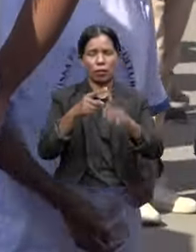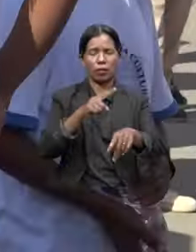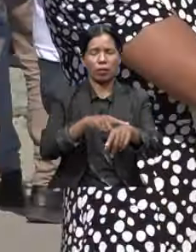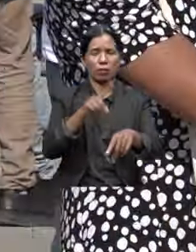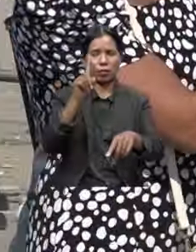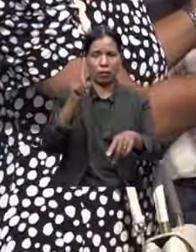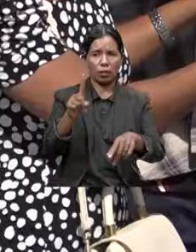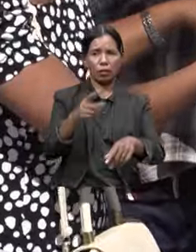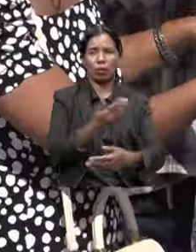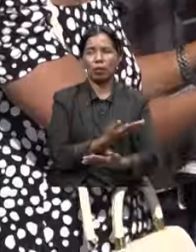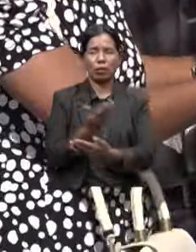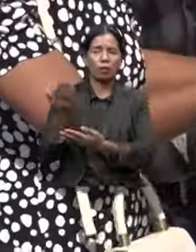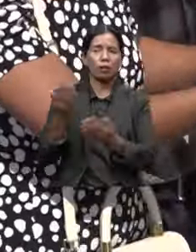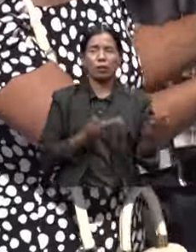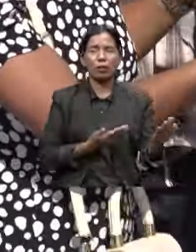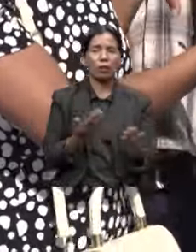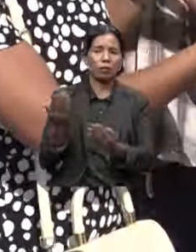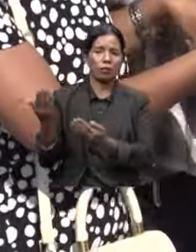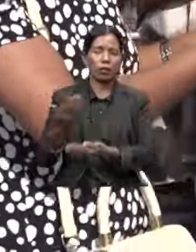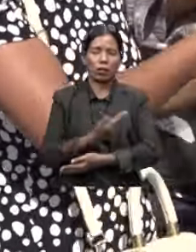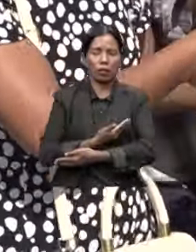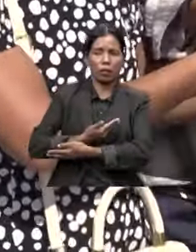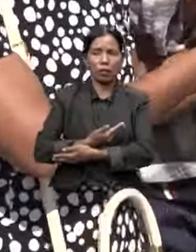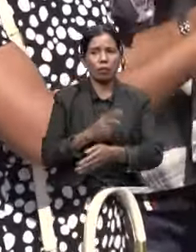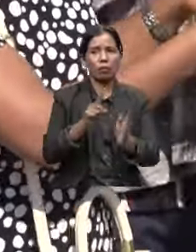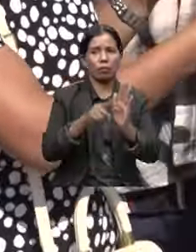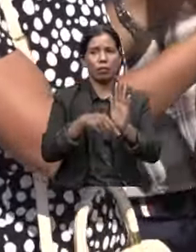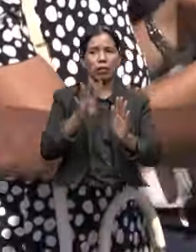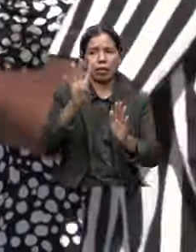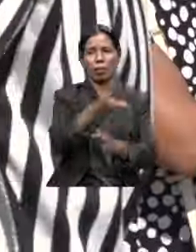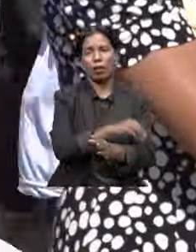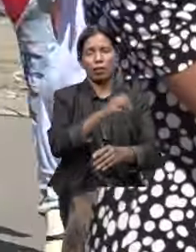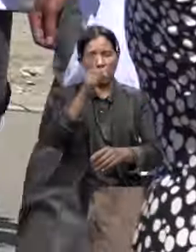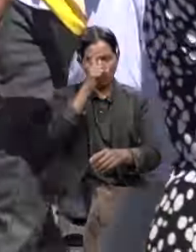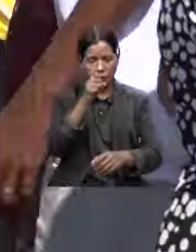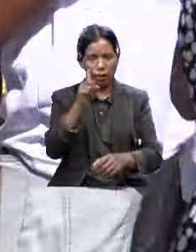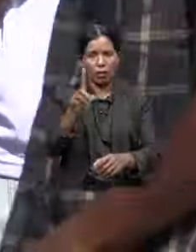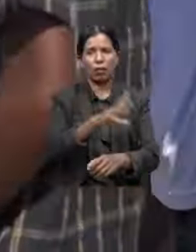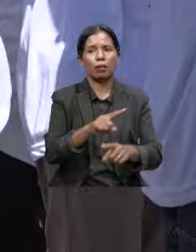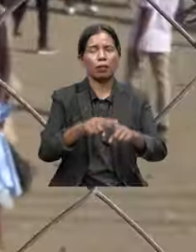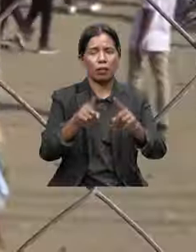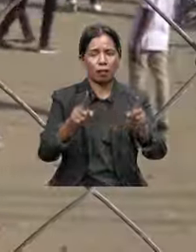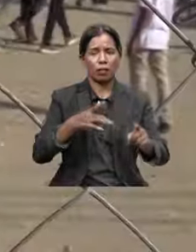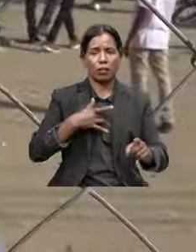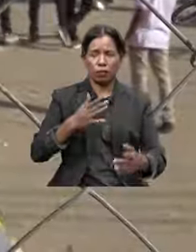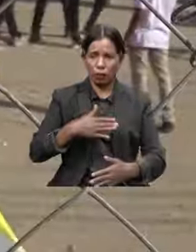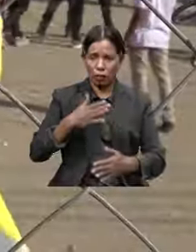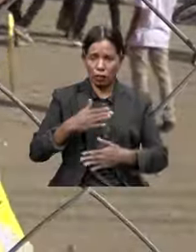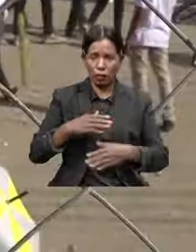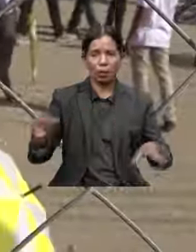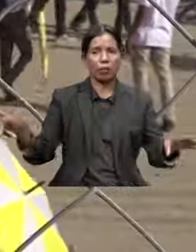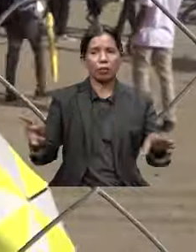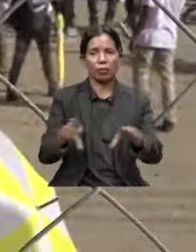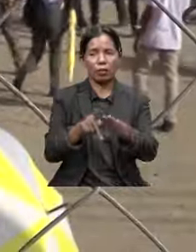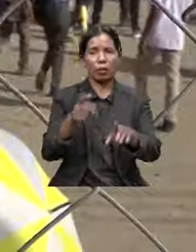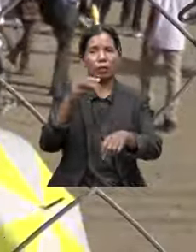ida, que ele ona sira nye bebe, nebe fuin halo fulan hat, no balun tina nida, mebe ho entusiasmo a participa de reita